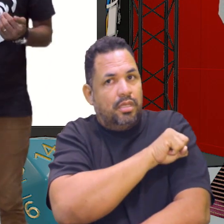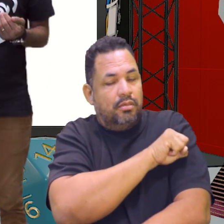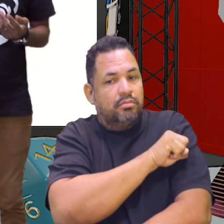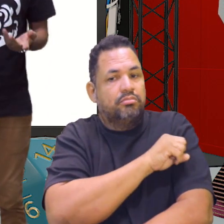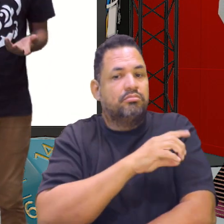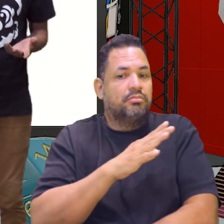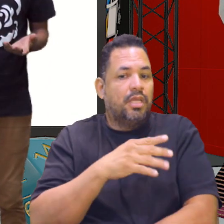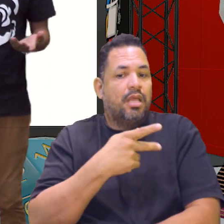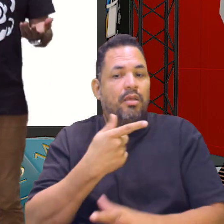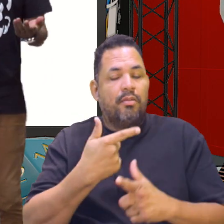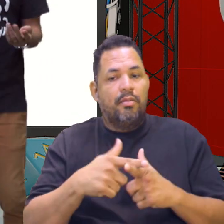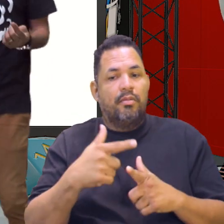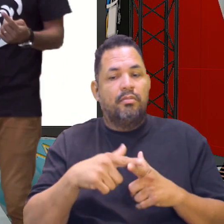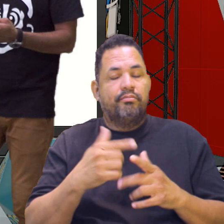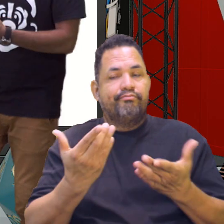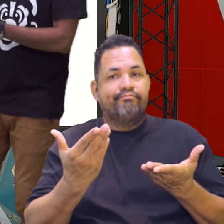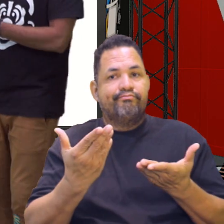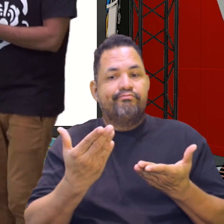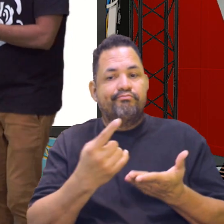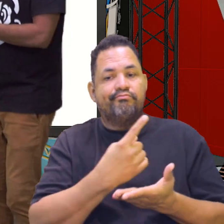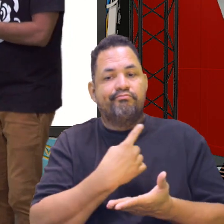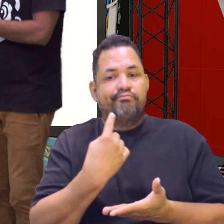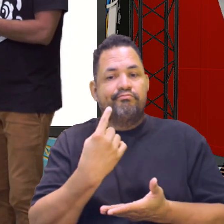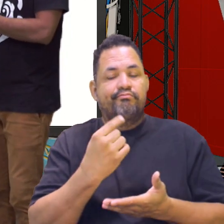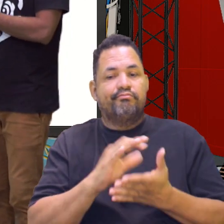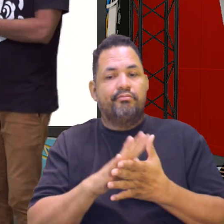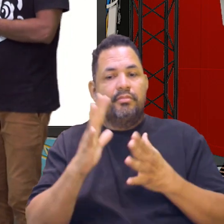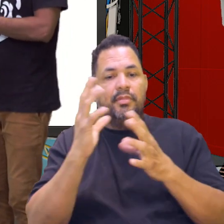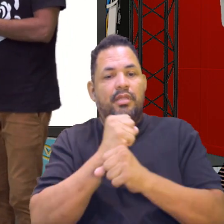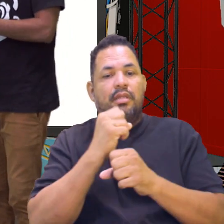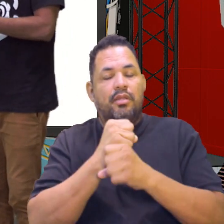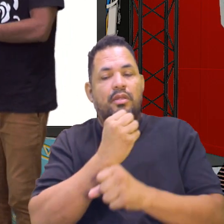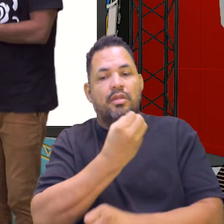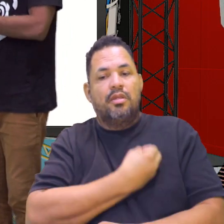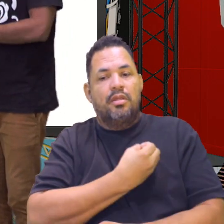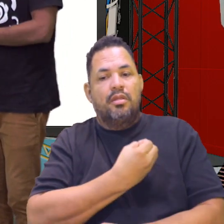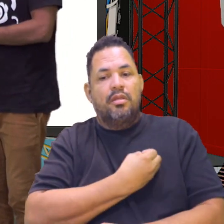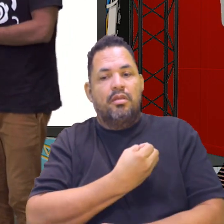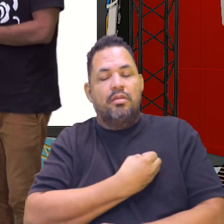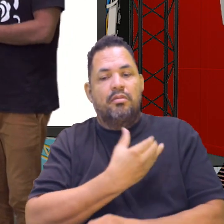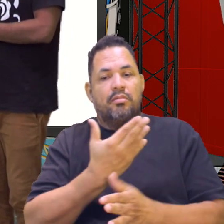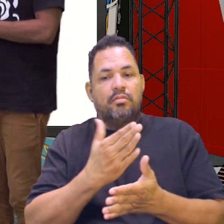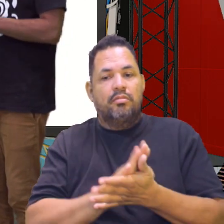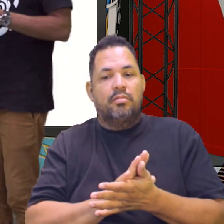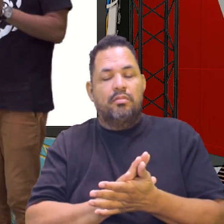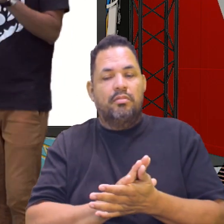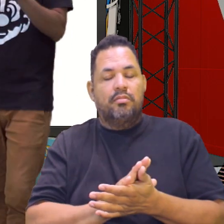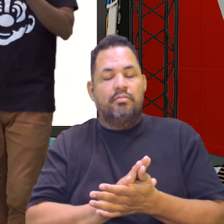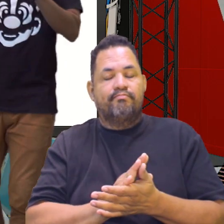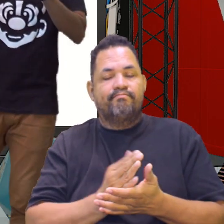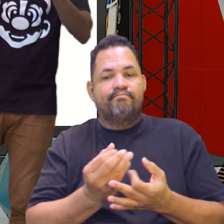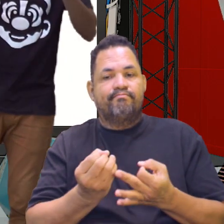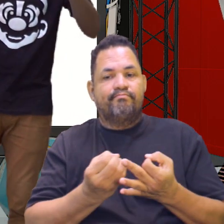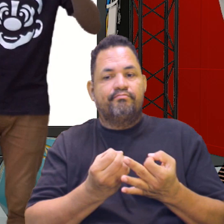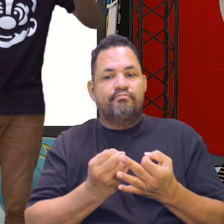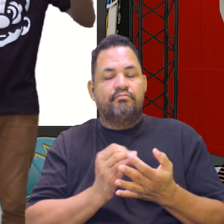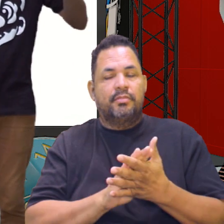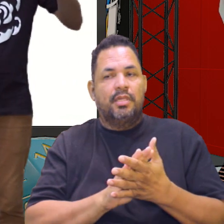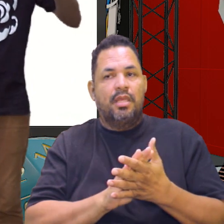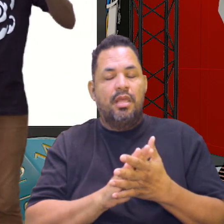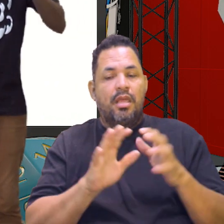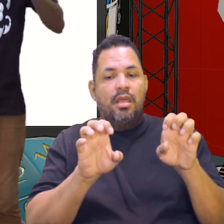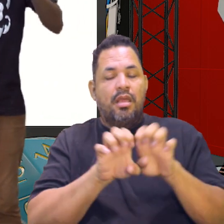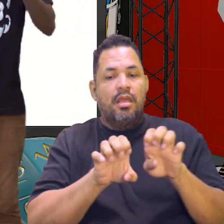numérico de uma expressão algébrica. É o que estamos fazendo aqui, ó, calculando o valor numérico de uma expressão algébrica. Nós pegamos a equação da